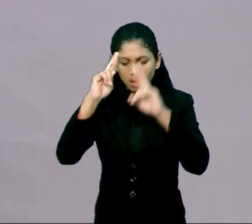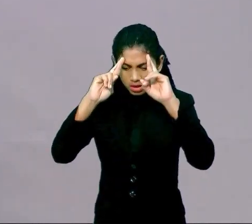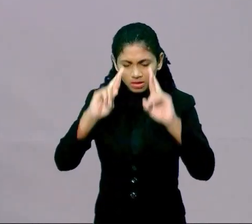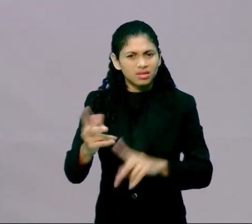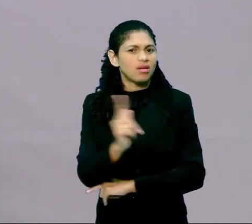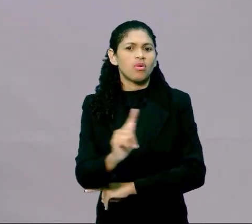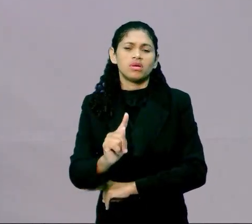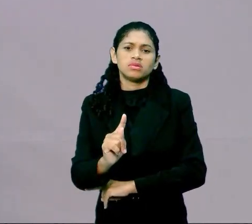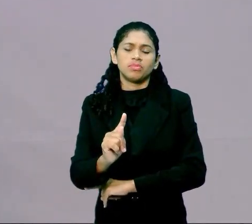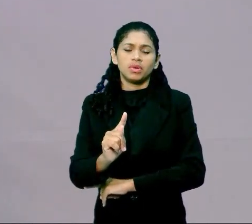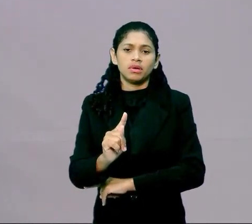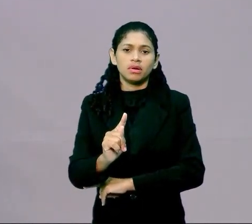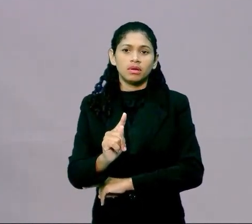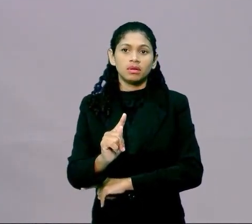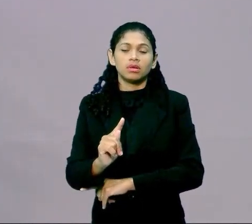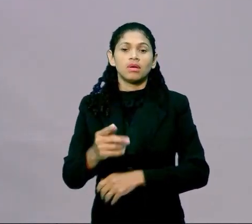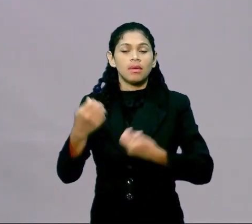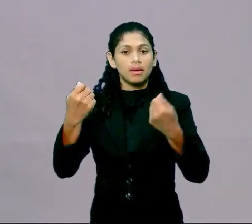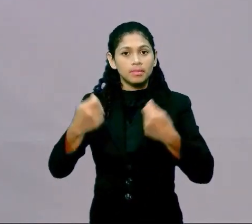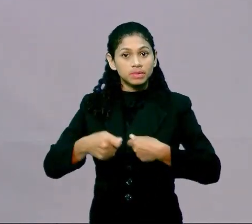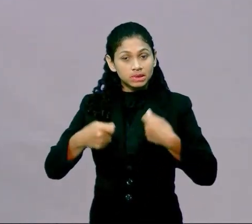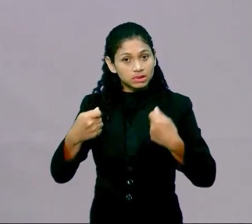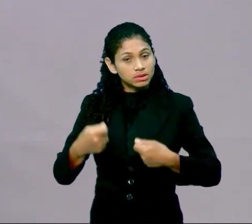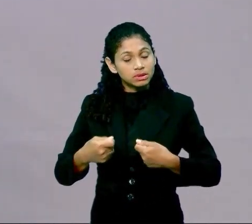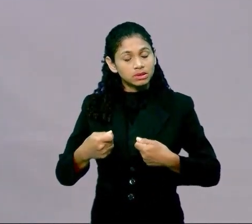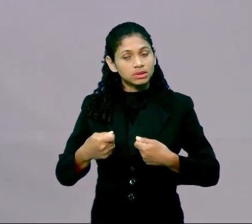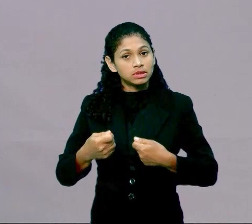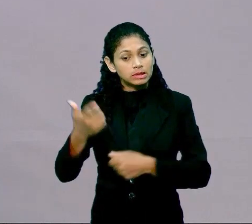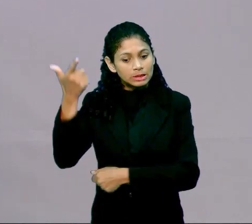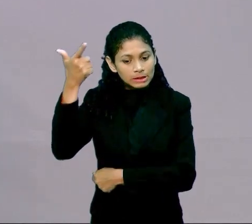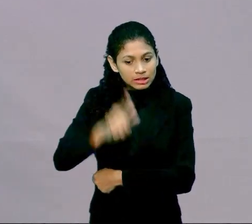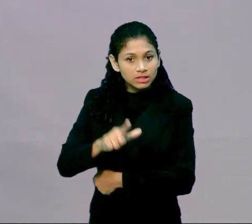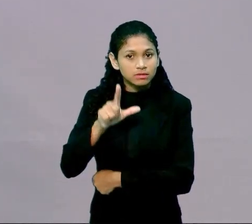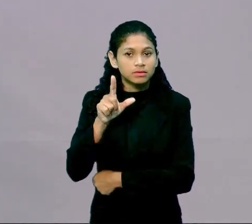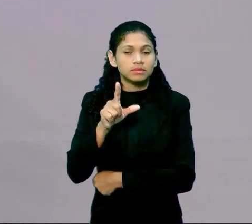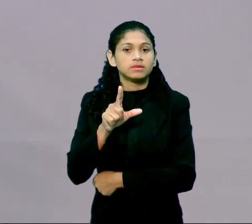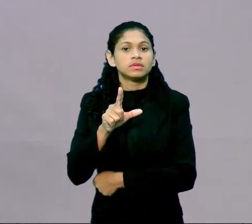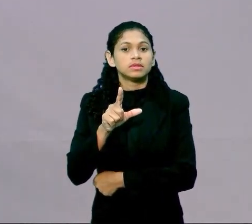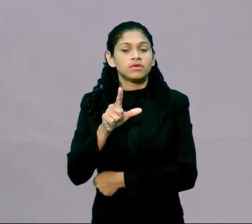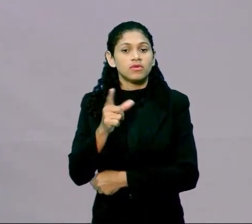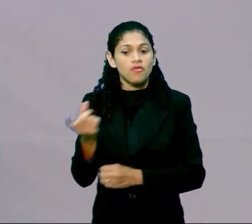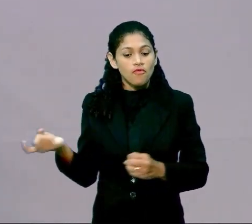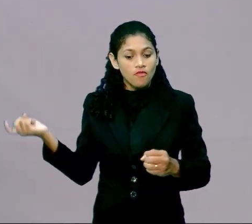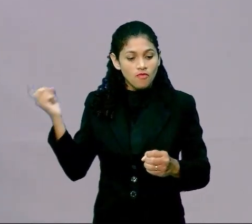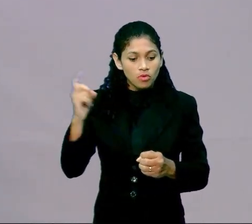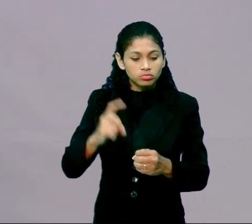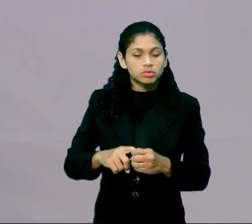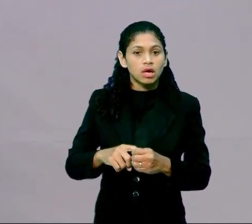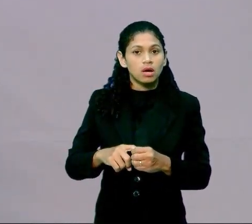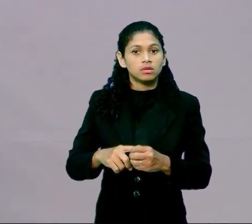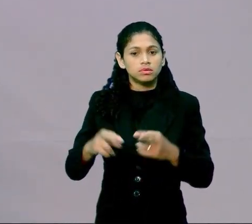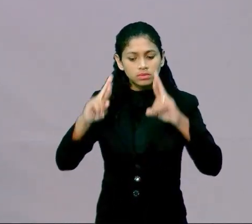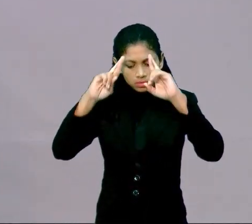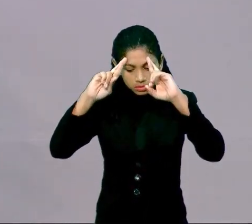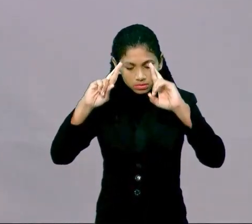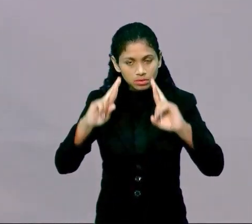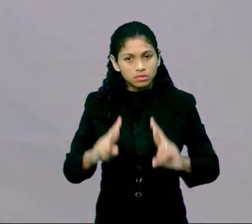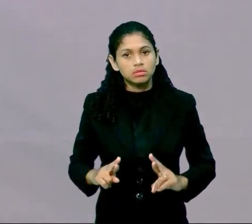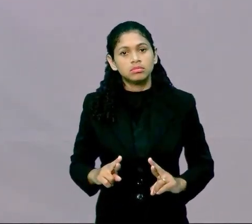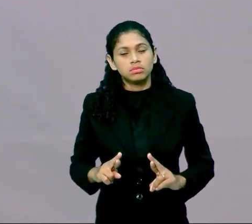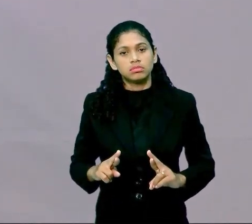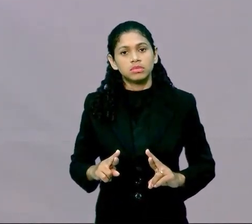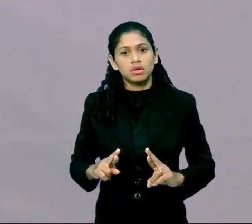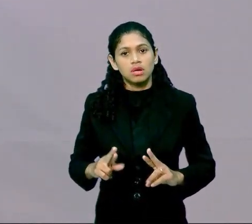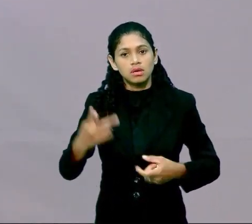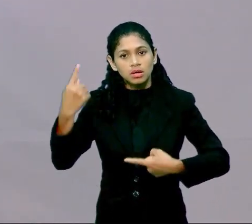a sua legislação, mas precisa rever, inclusive, a execução de políticas públicas para